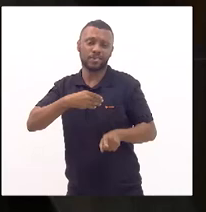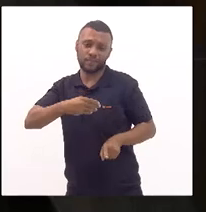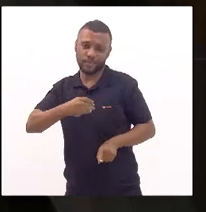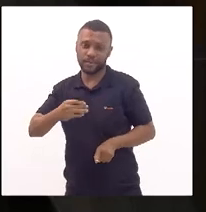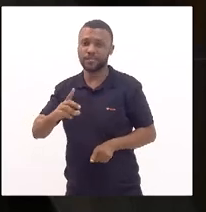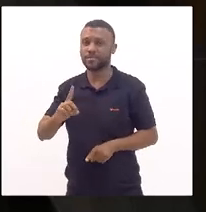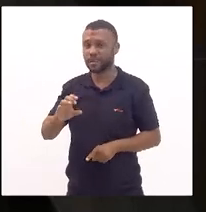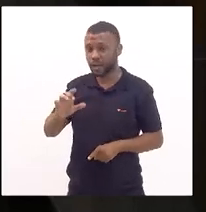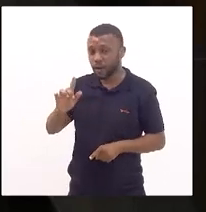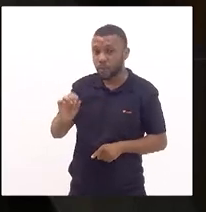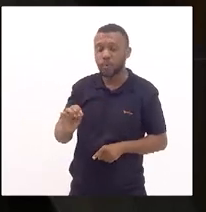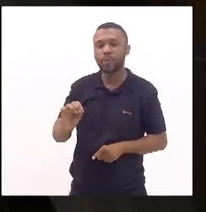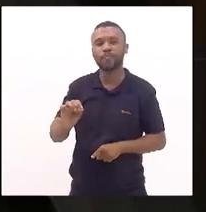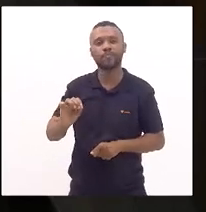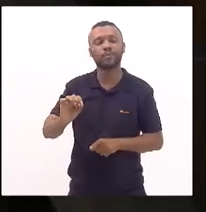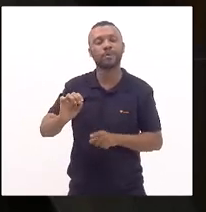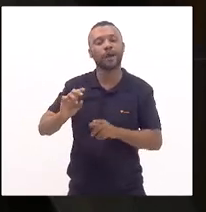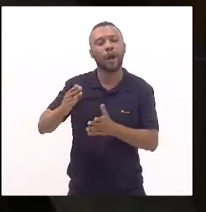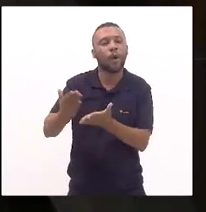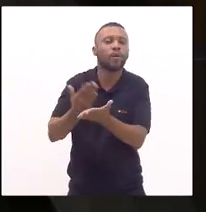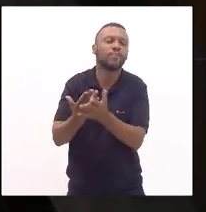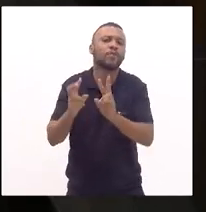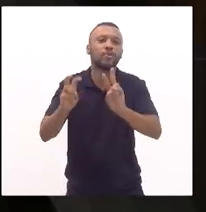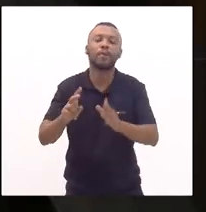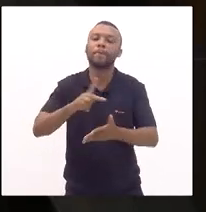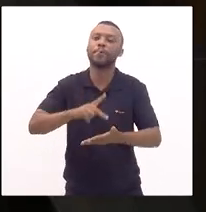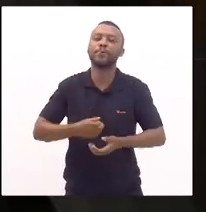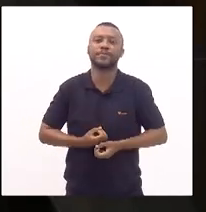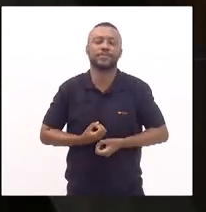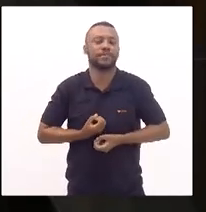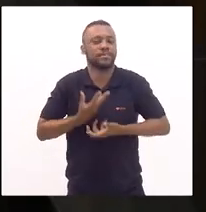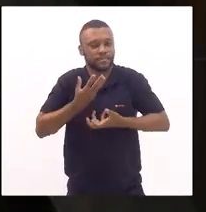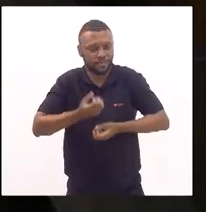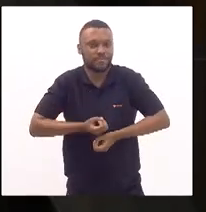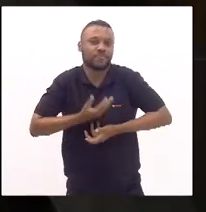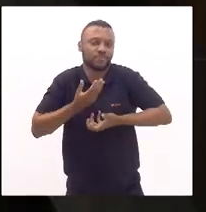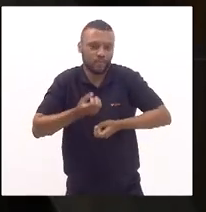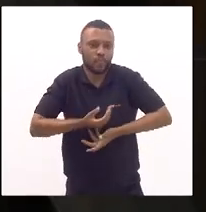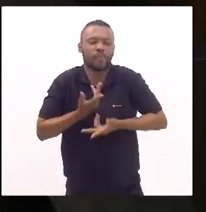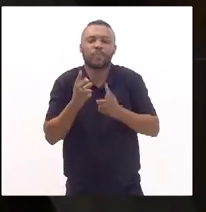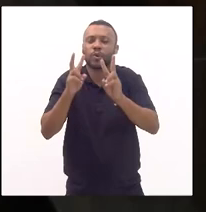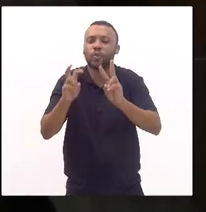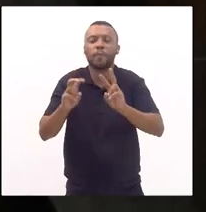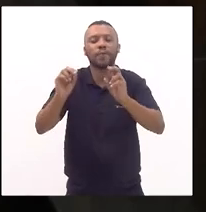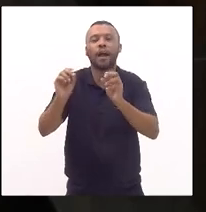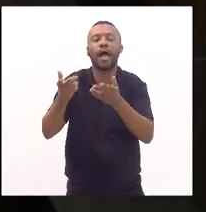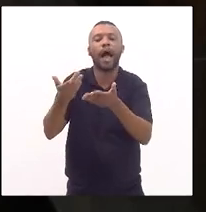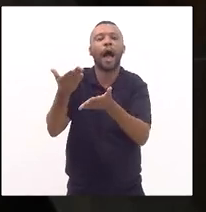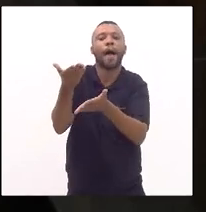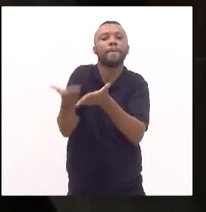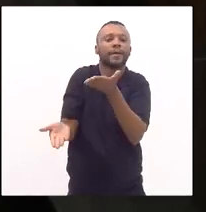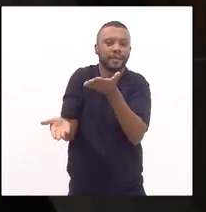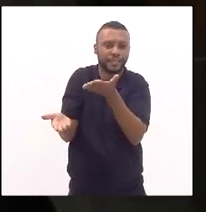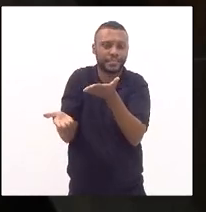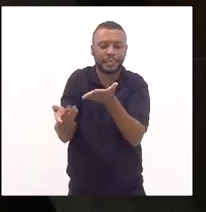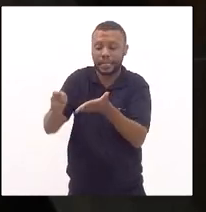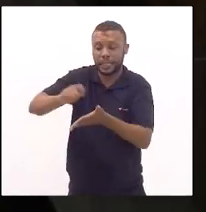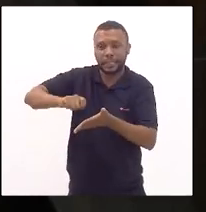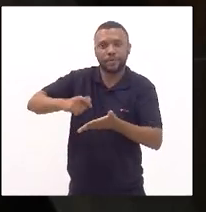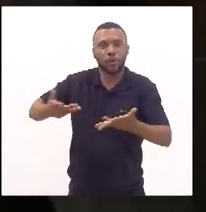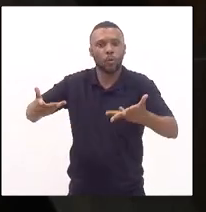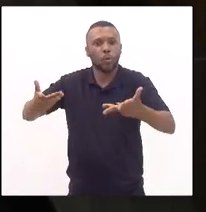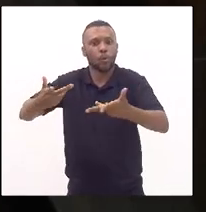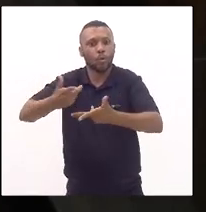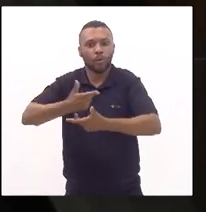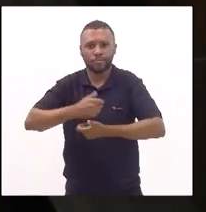Dois, um livro de poesias. Eu termino declamando do Eliomar A Perda, em que ele escreve com sensibilidade: será